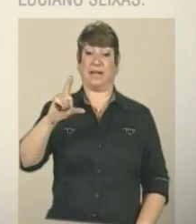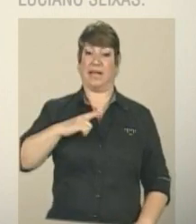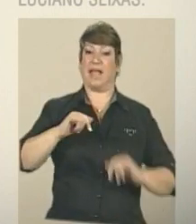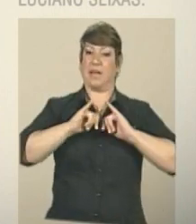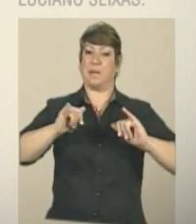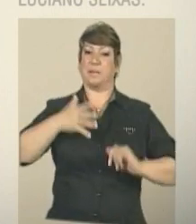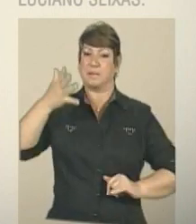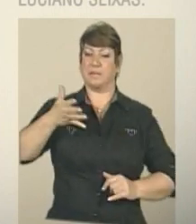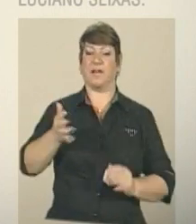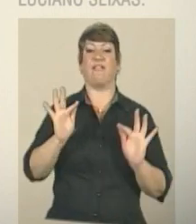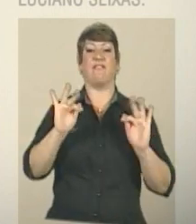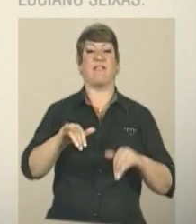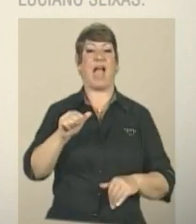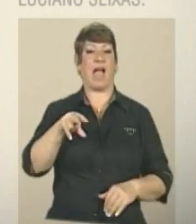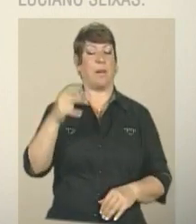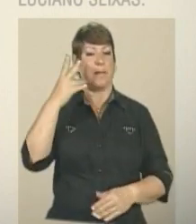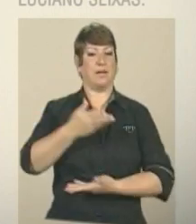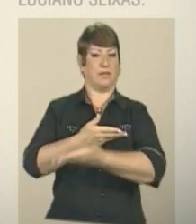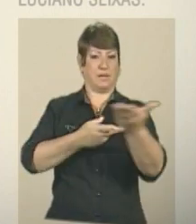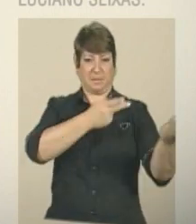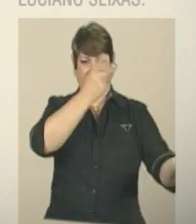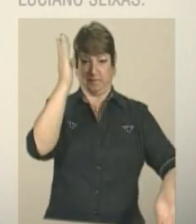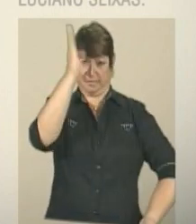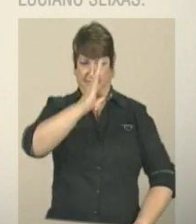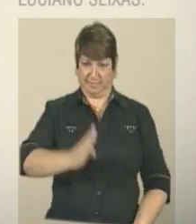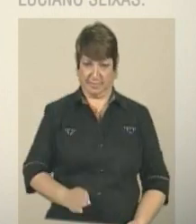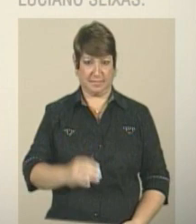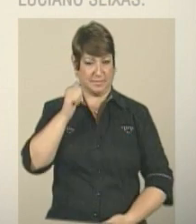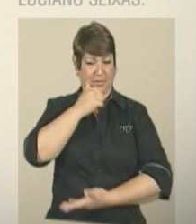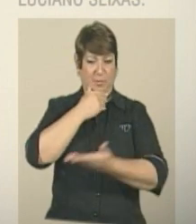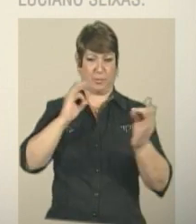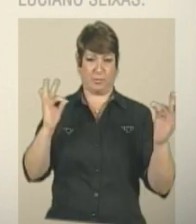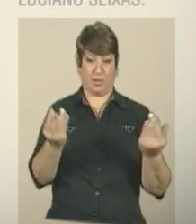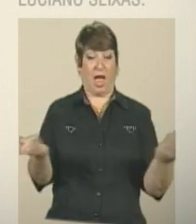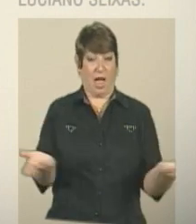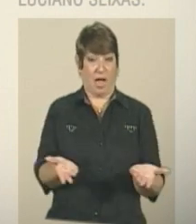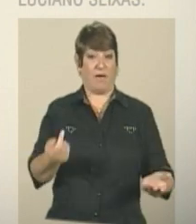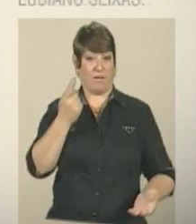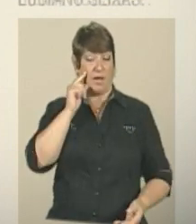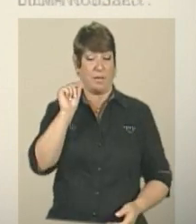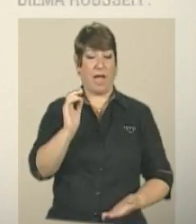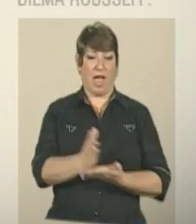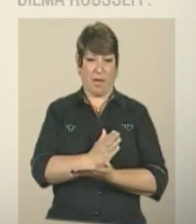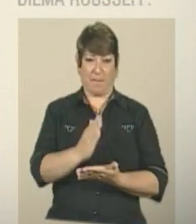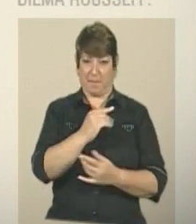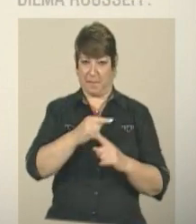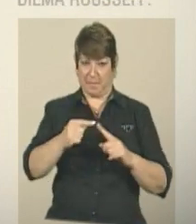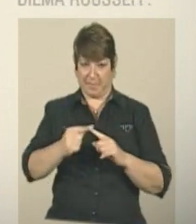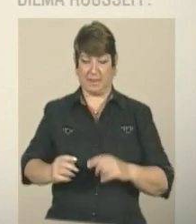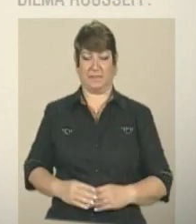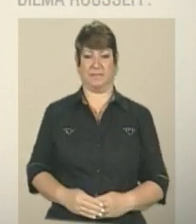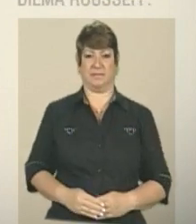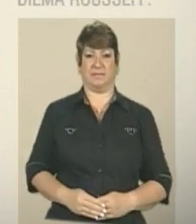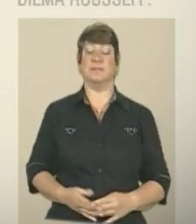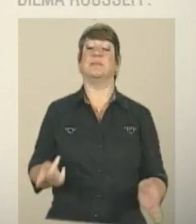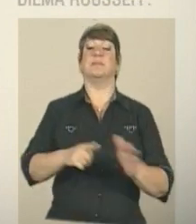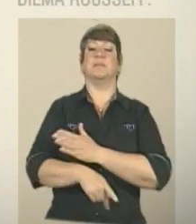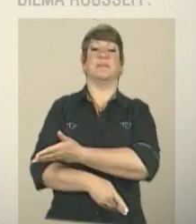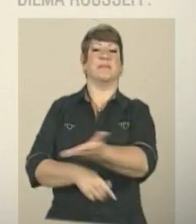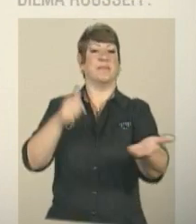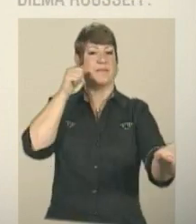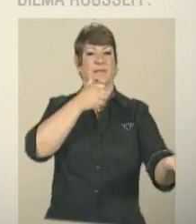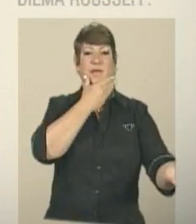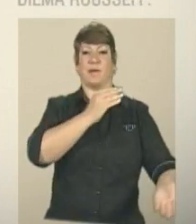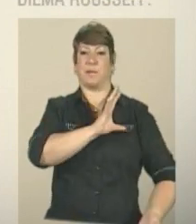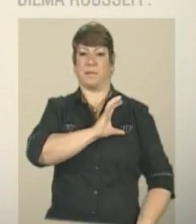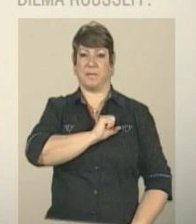uma mensagem de fim de ano para os brasileiros e brasileiras. E nós vamos ouvir alguns trechos. Queridas brasileiras, queridos